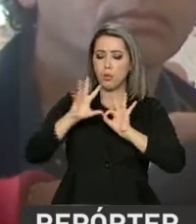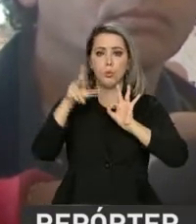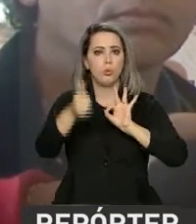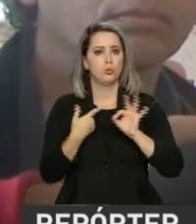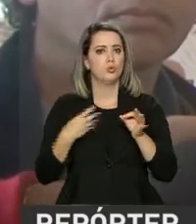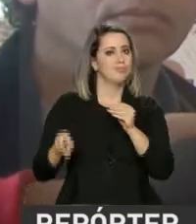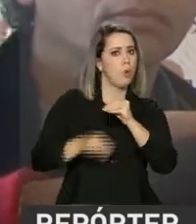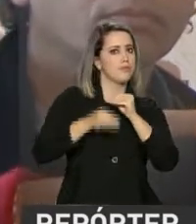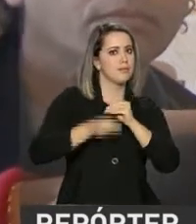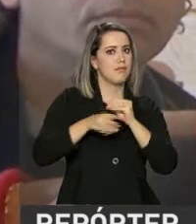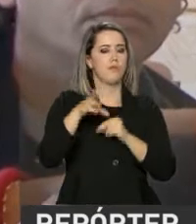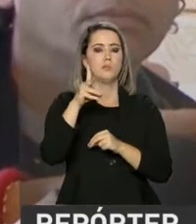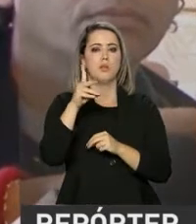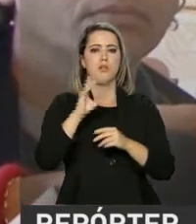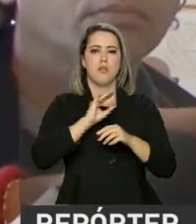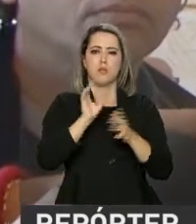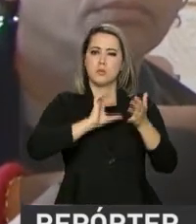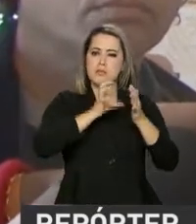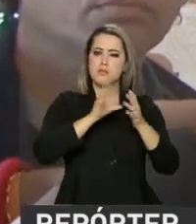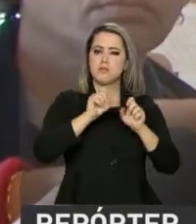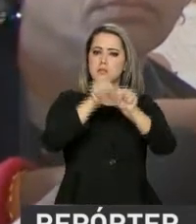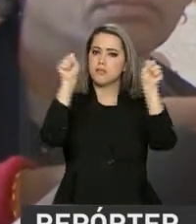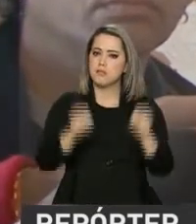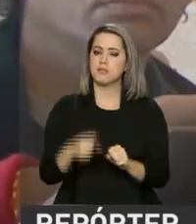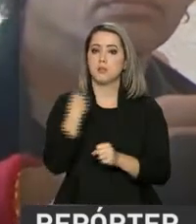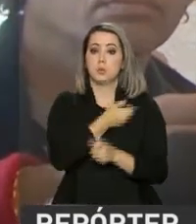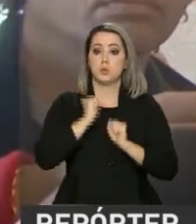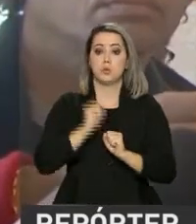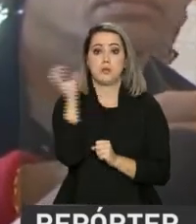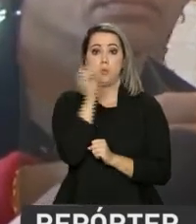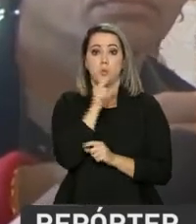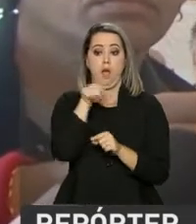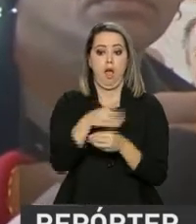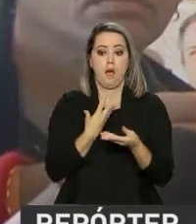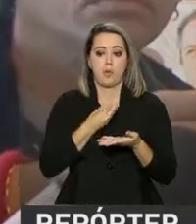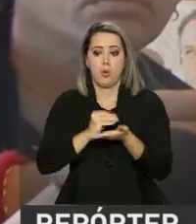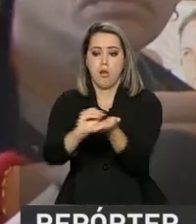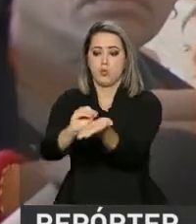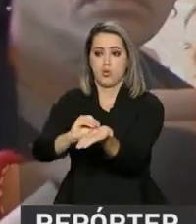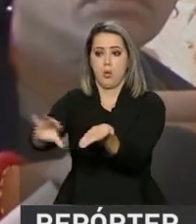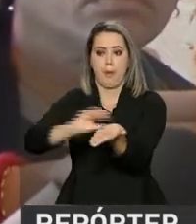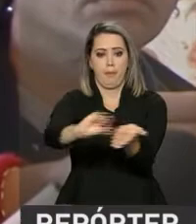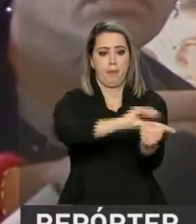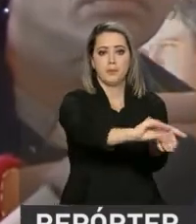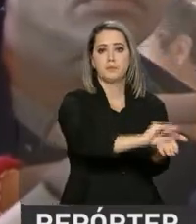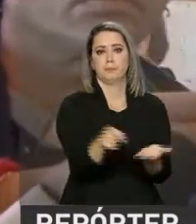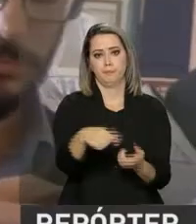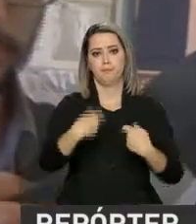dos sistemas da defesa civil nacional nós possamos rapidamente fazer a liberação dos recursos para as áreas